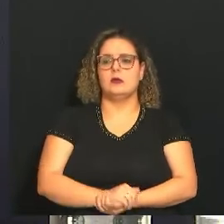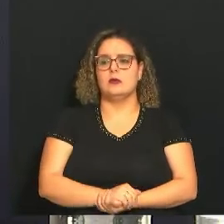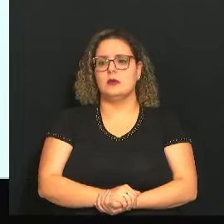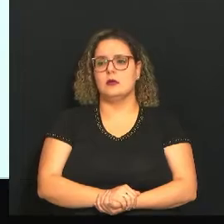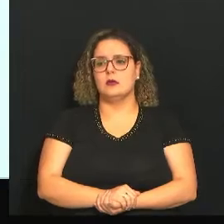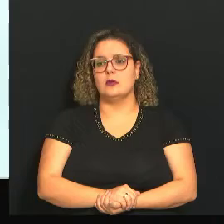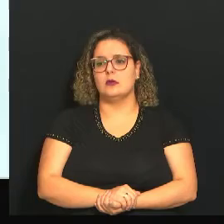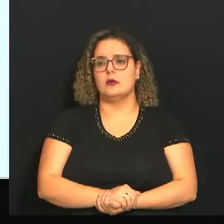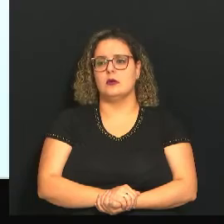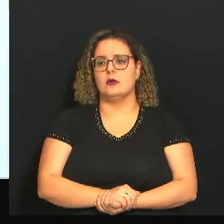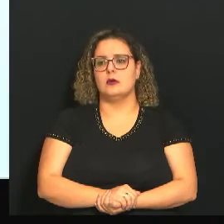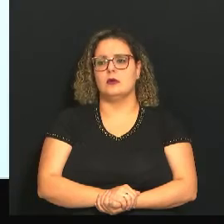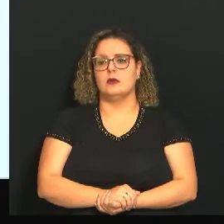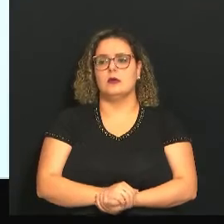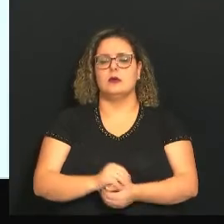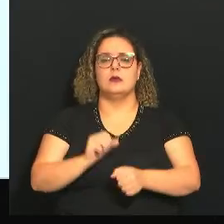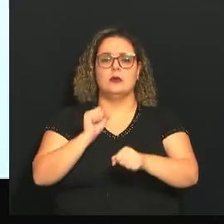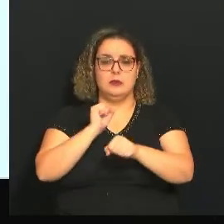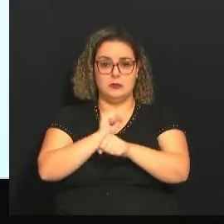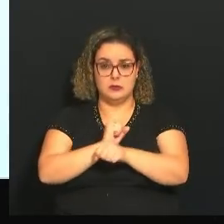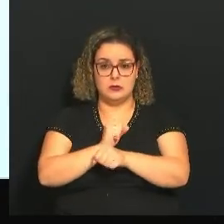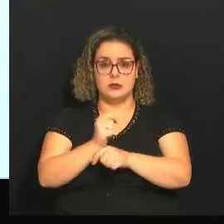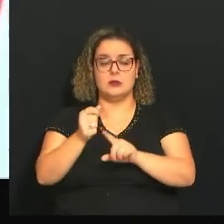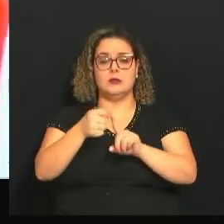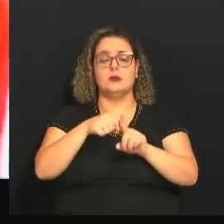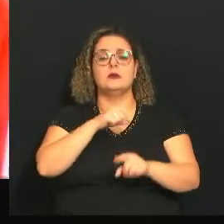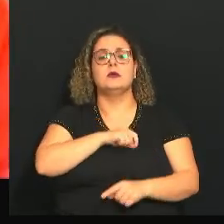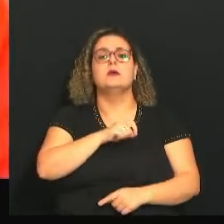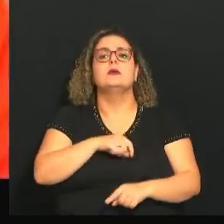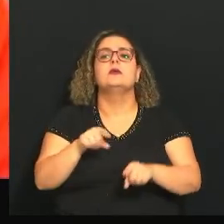recuperar o salário dos servidores e também